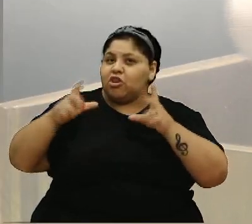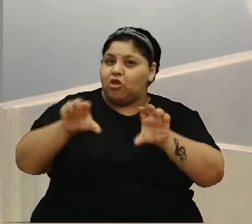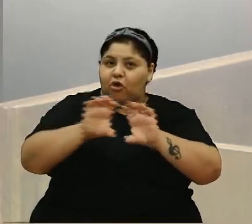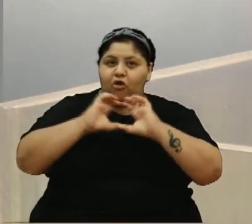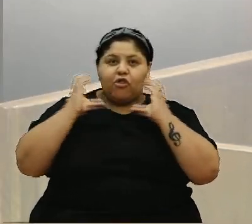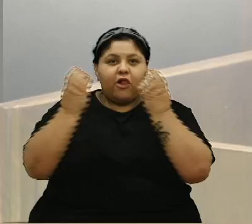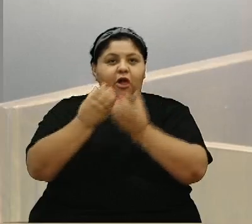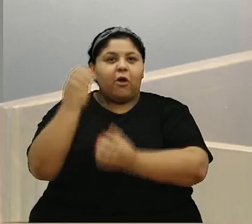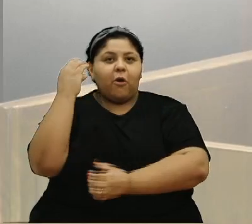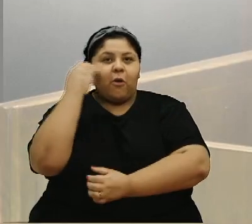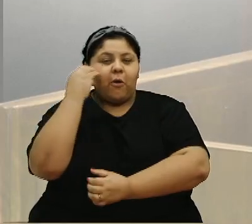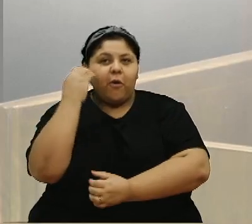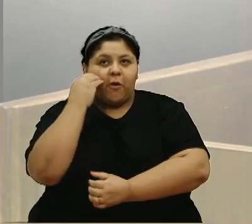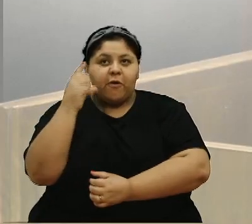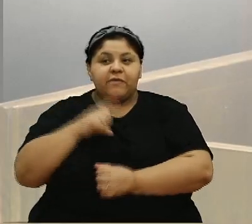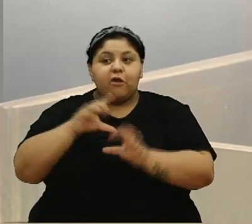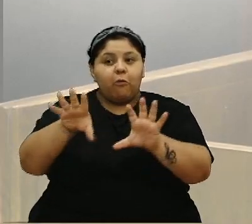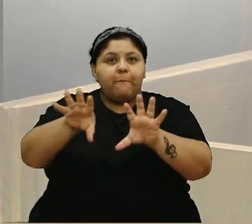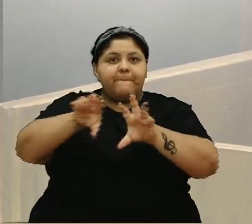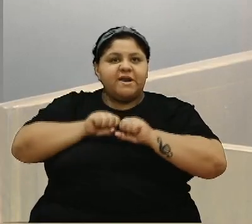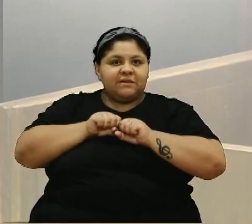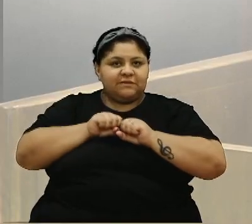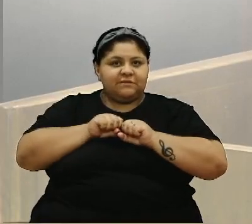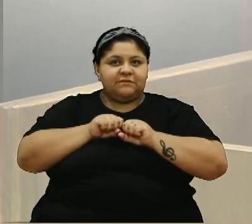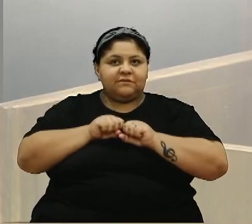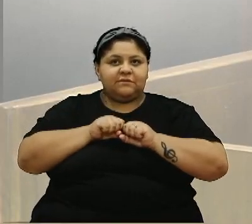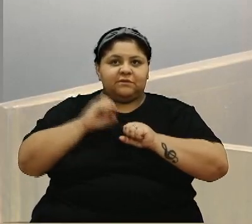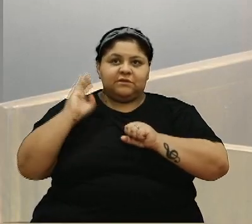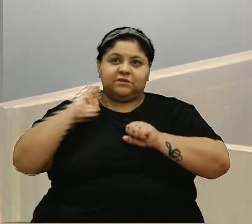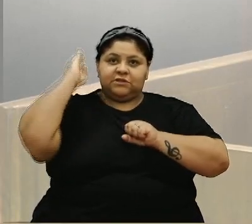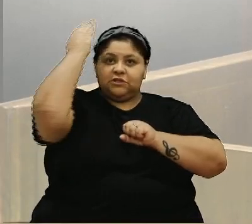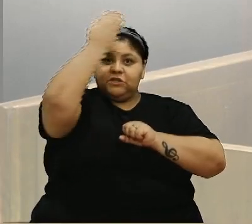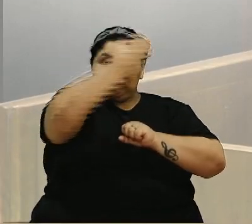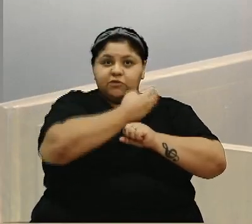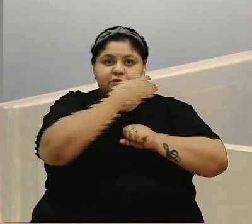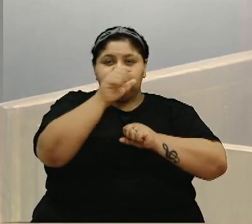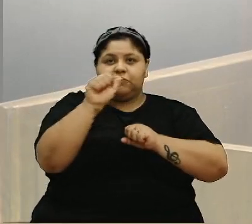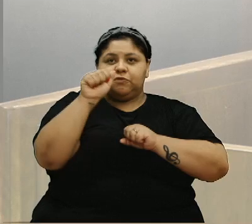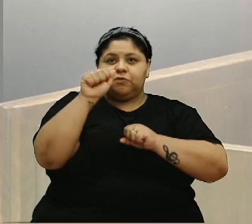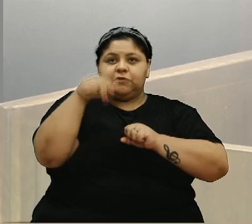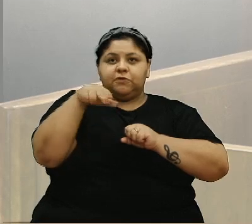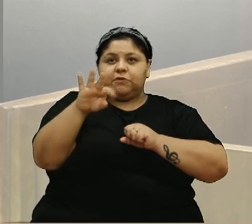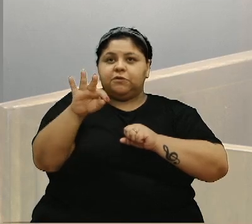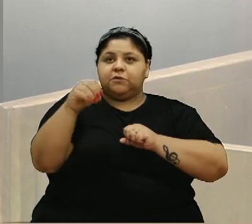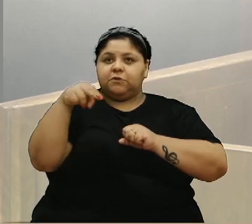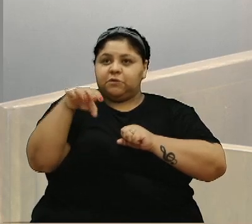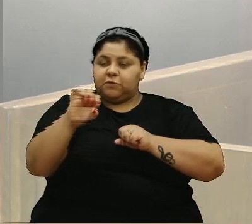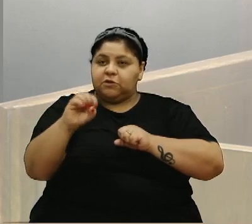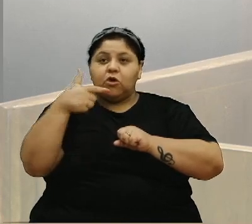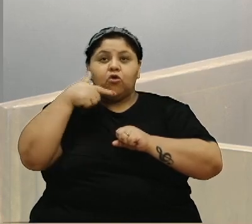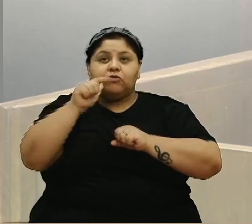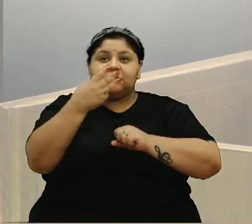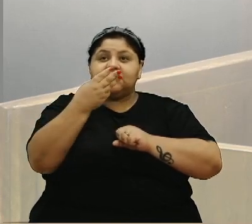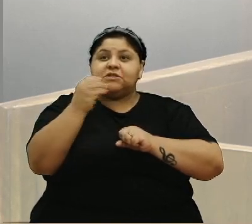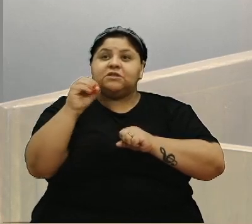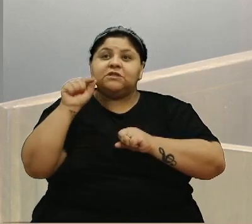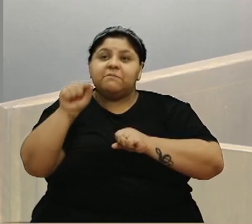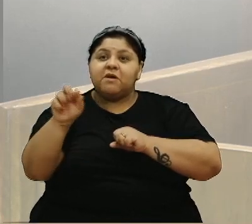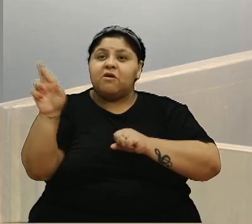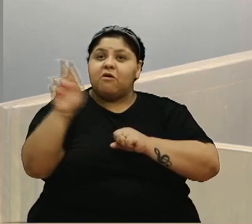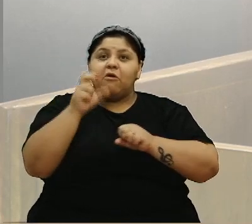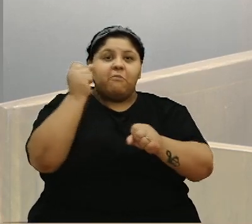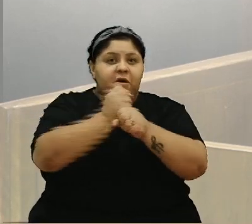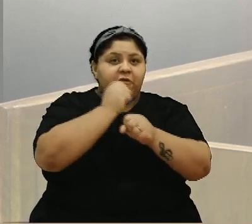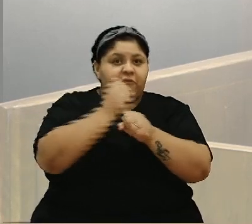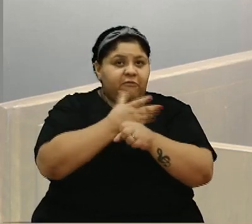de Ana Rec tem um pertencimento a Santo Antônio, esse capitel de Santo Antônio. Tanto é que eles conseguiram 30 mil reais, né, para